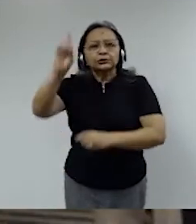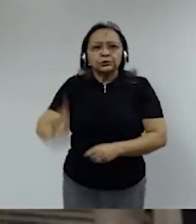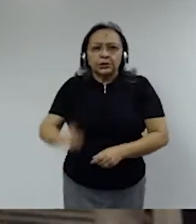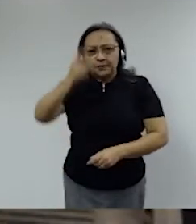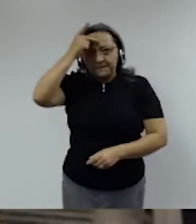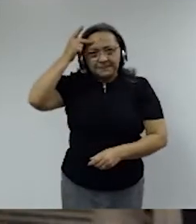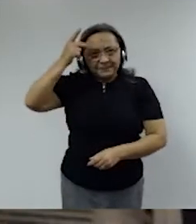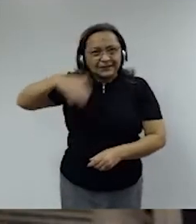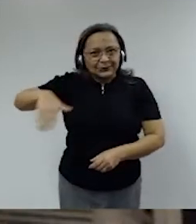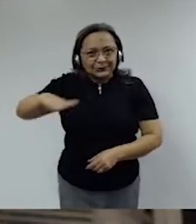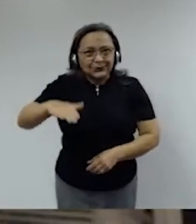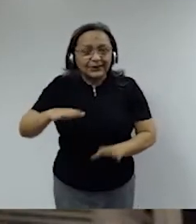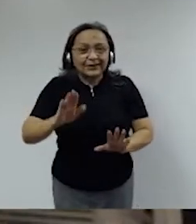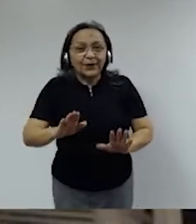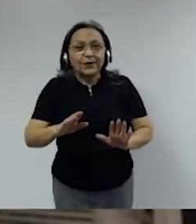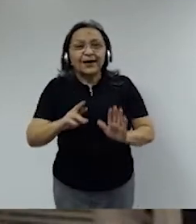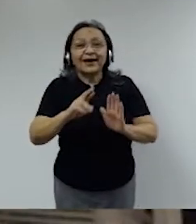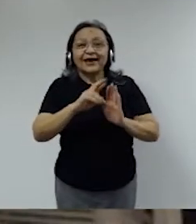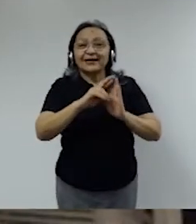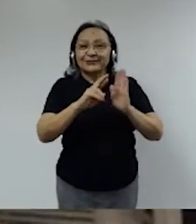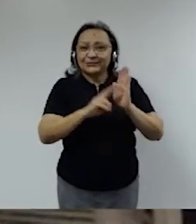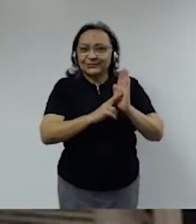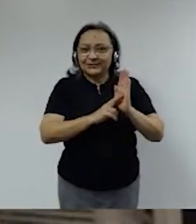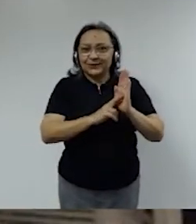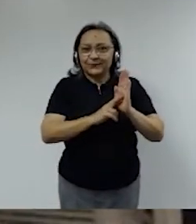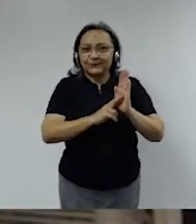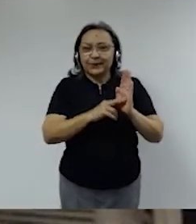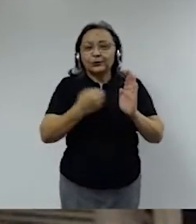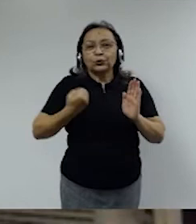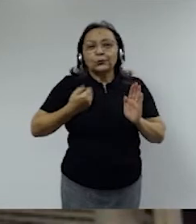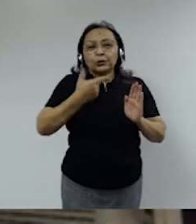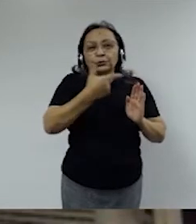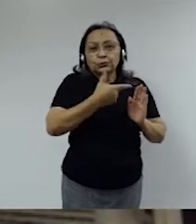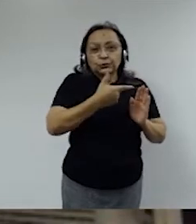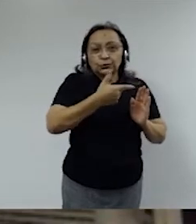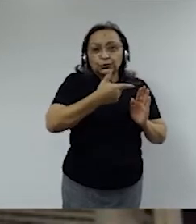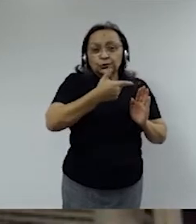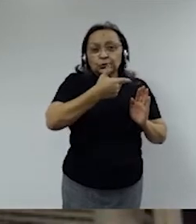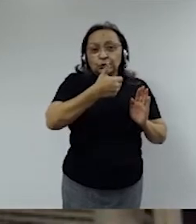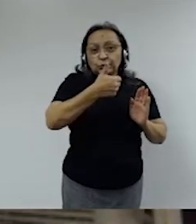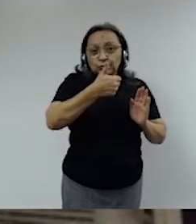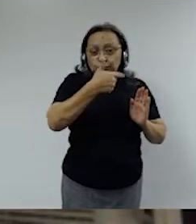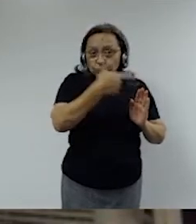Então, quando a resolução 213 do CNJ foi